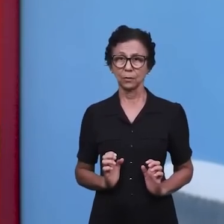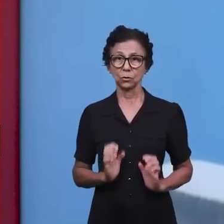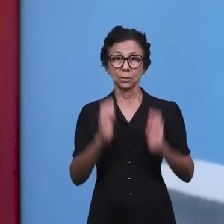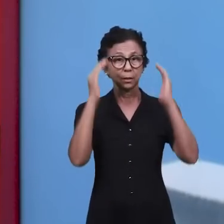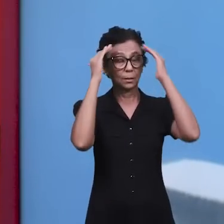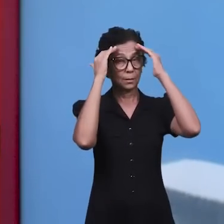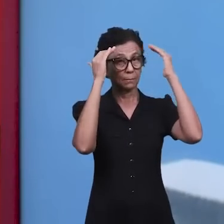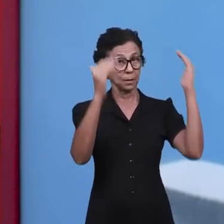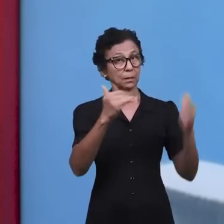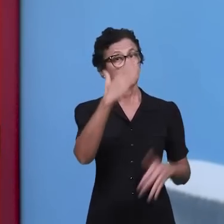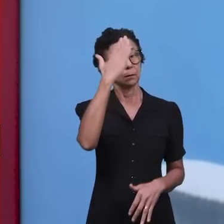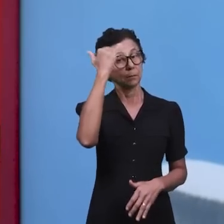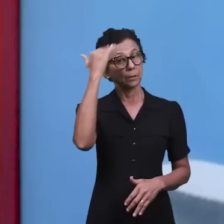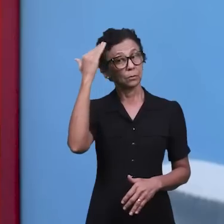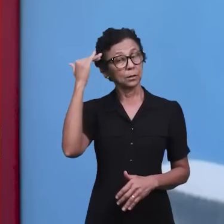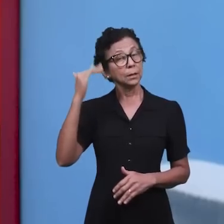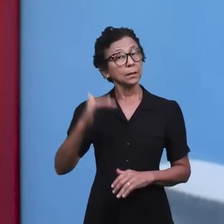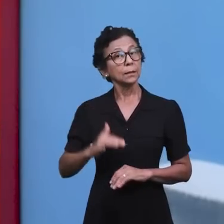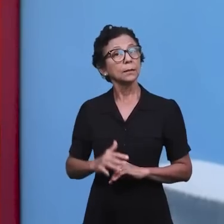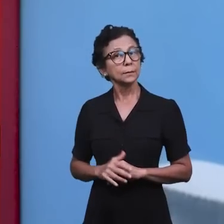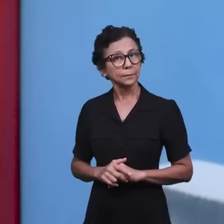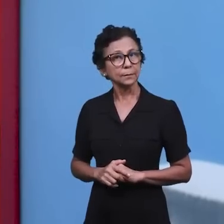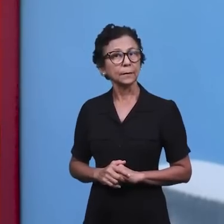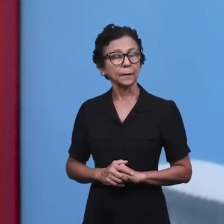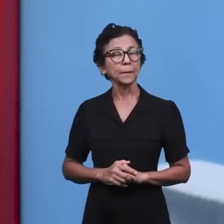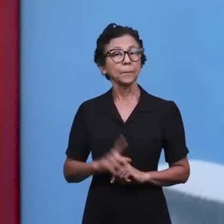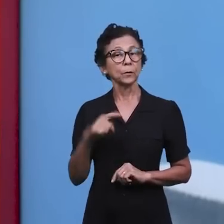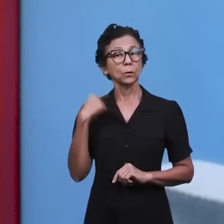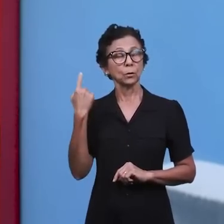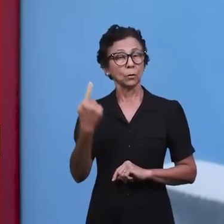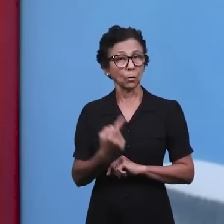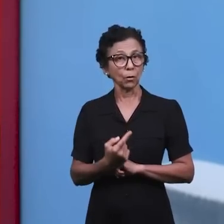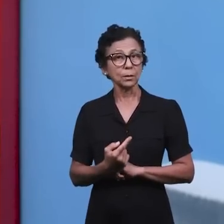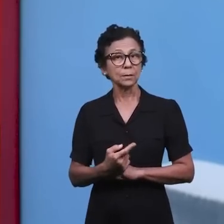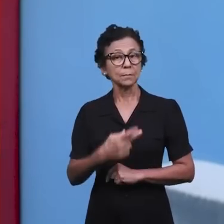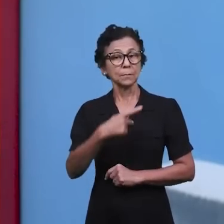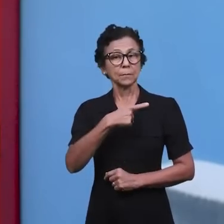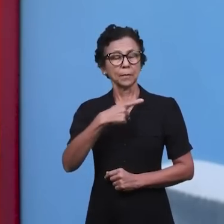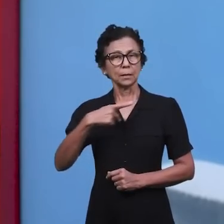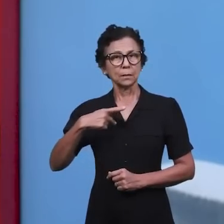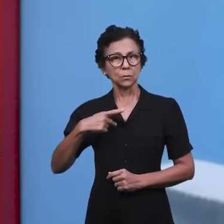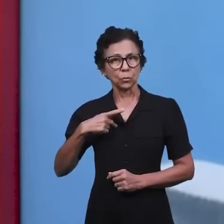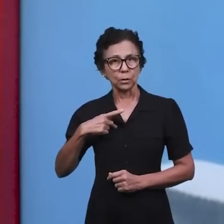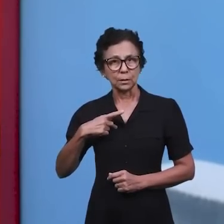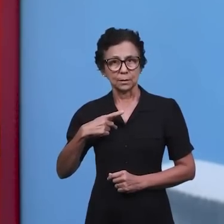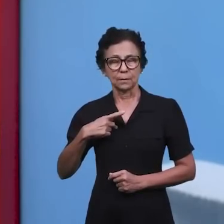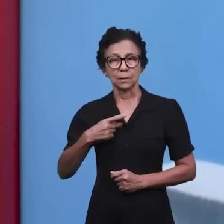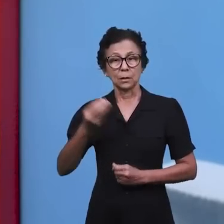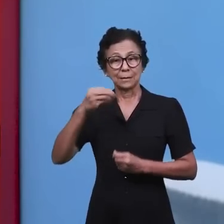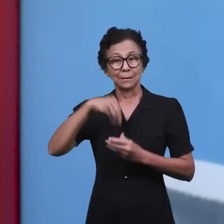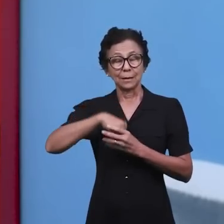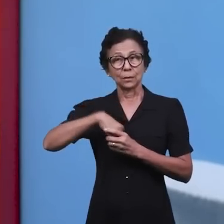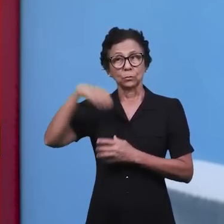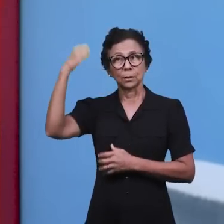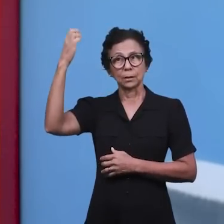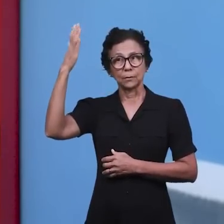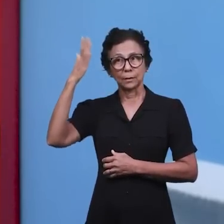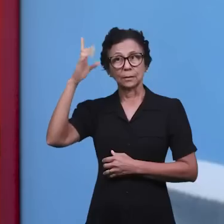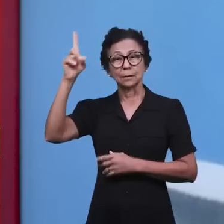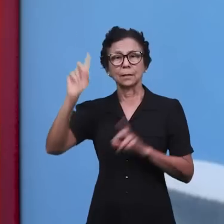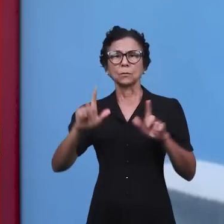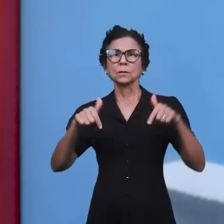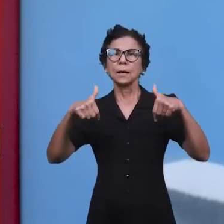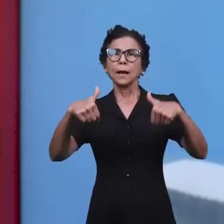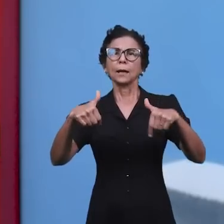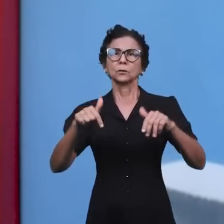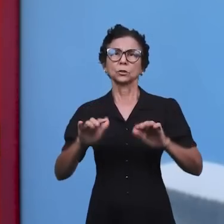o Senhor age quando nós fazemos na revelação e o Senhor age quando não fazemos, porque foi revelação não fazer, porque a ação